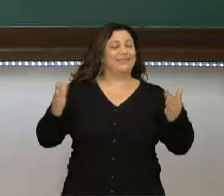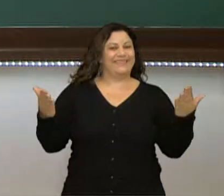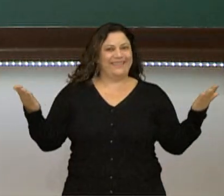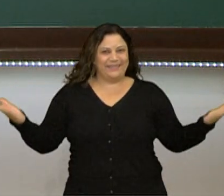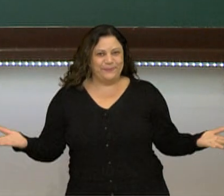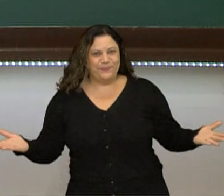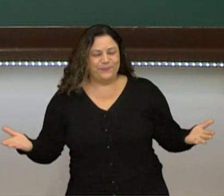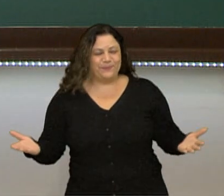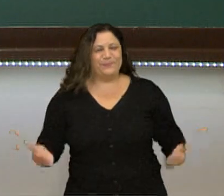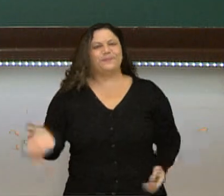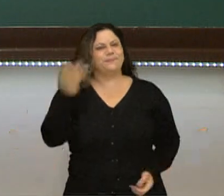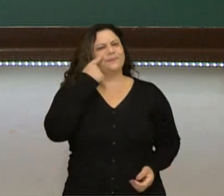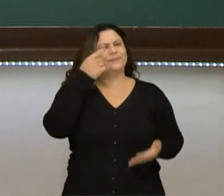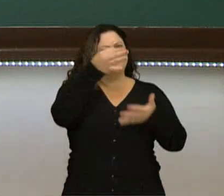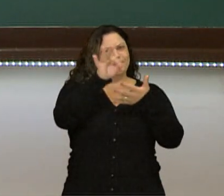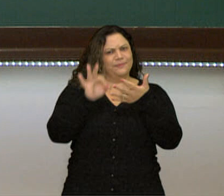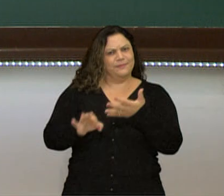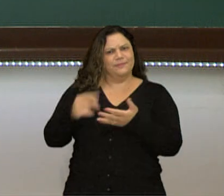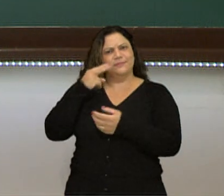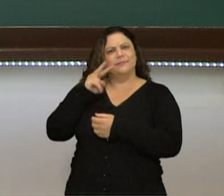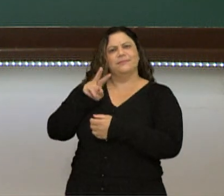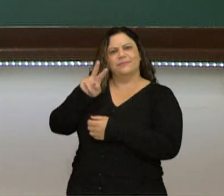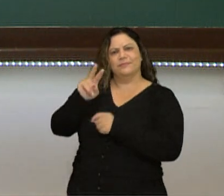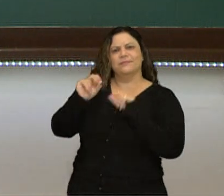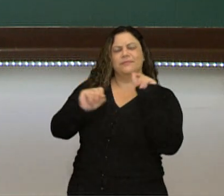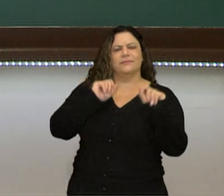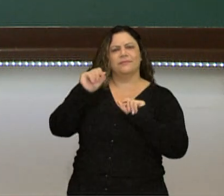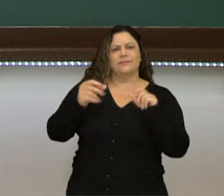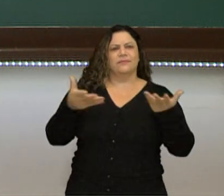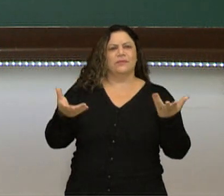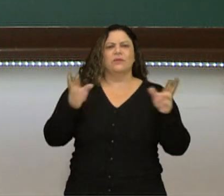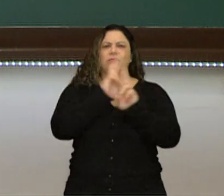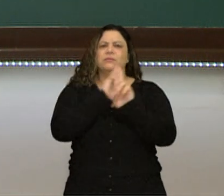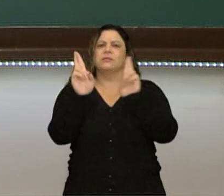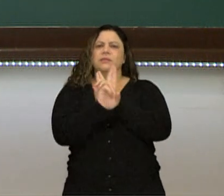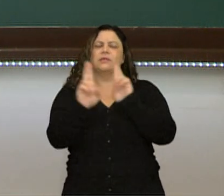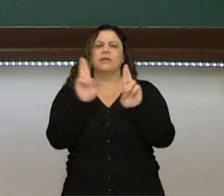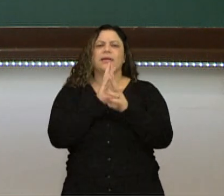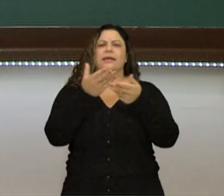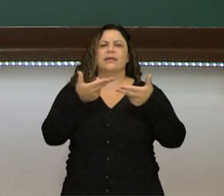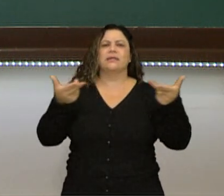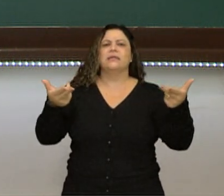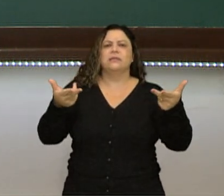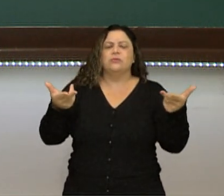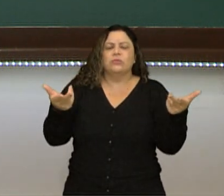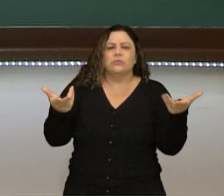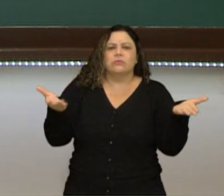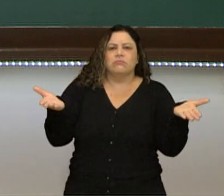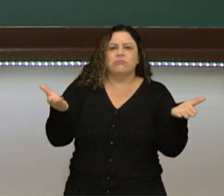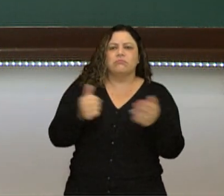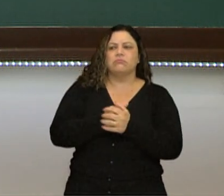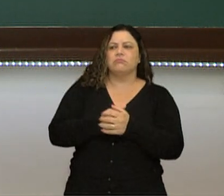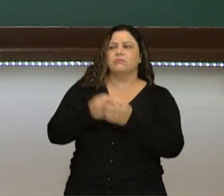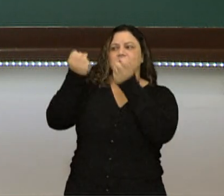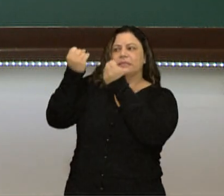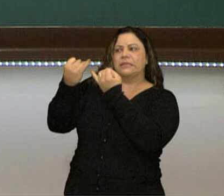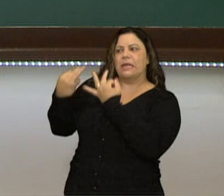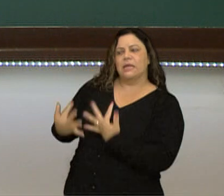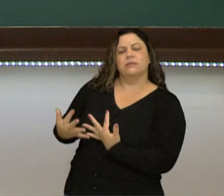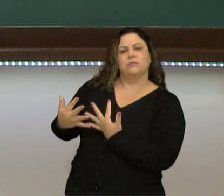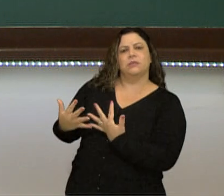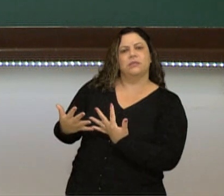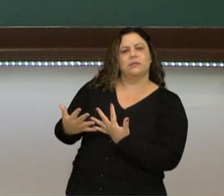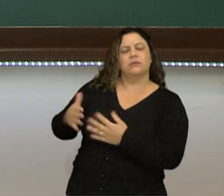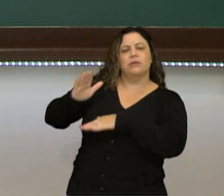E aí, meu querido, bora lá corrigir? Vamos ver então como é que você conseguiu relacionar essa fala que é